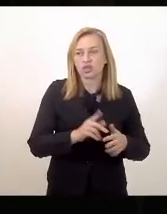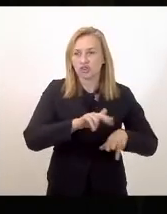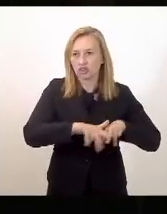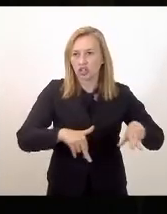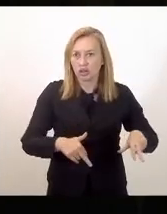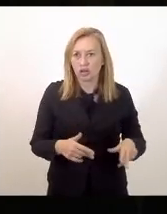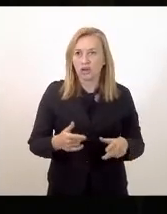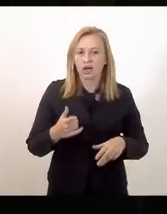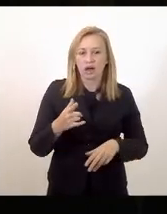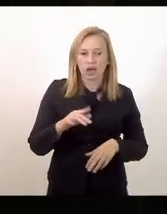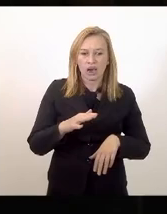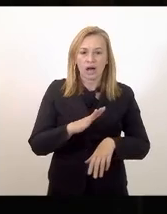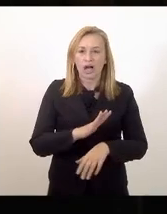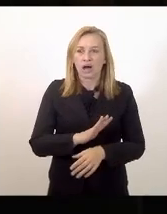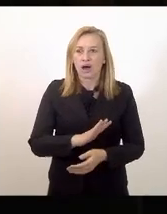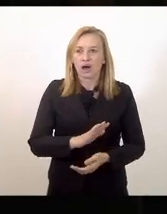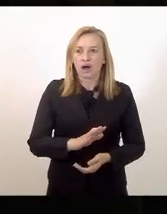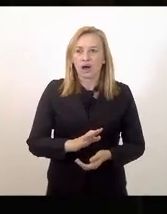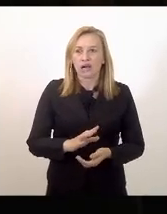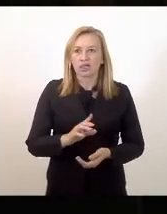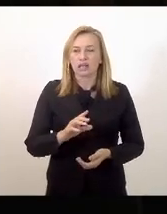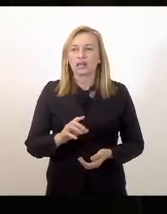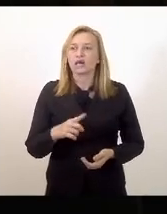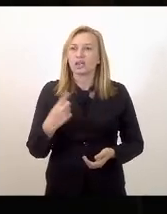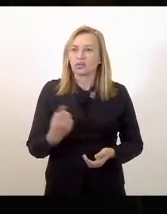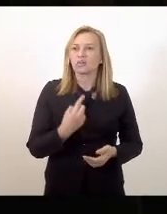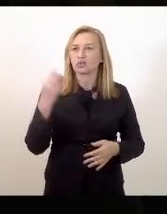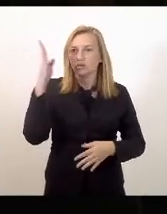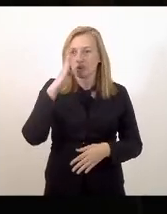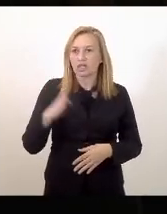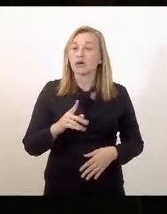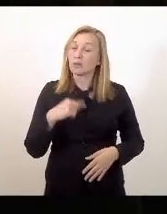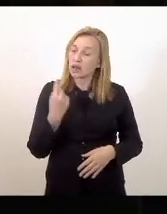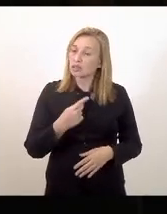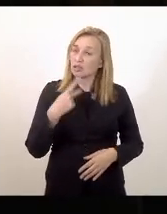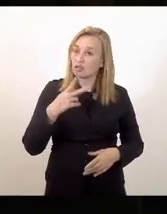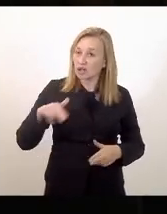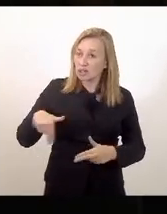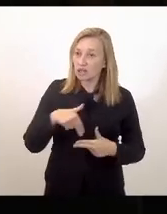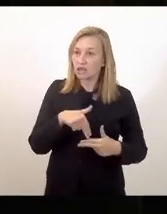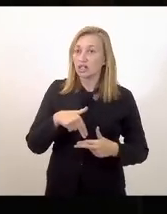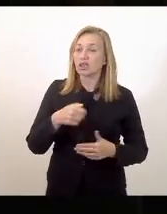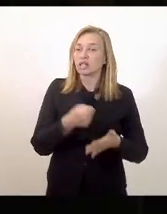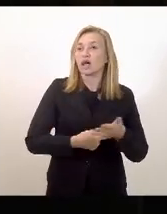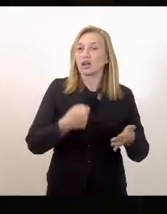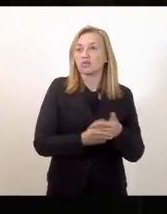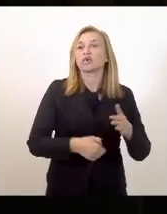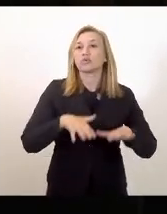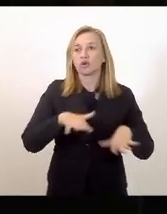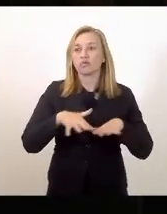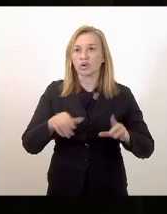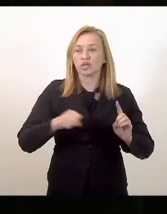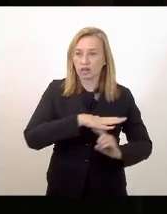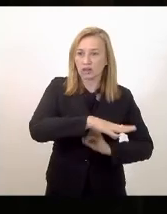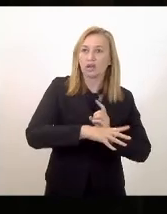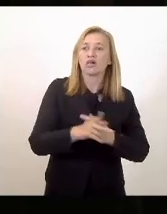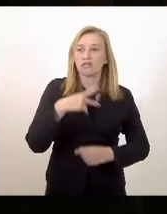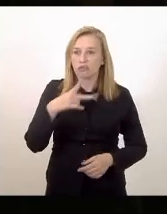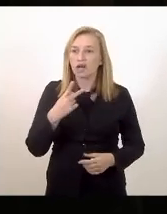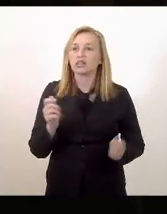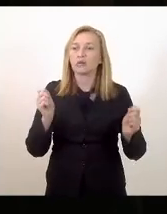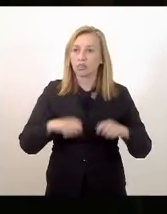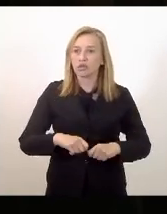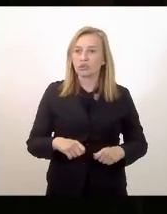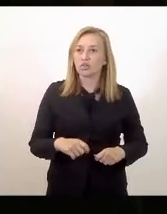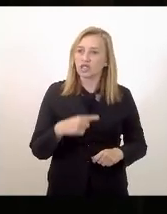raça e classe no nosso Brasil. Mas a gente está aqui reafirmando a luta dos movimentos sociais, reafirmando a